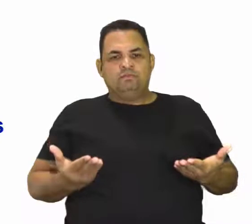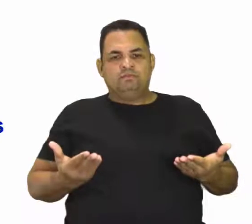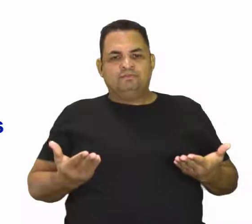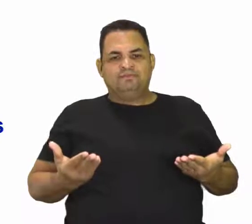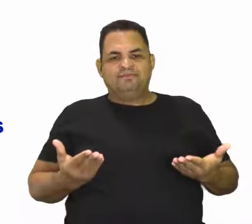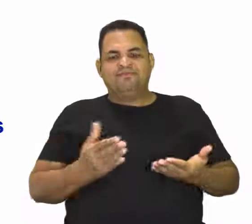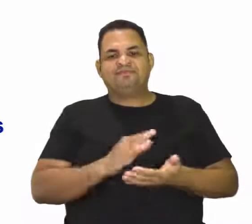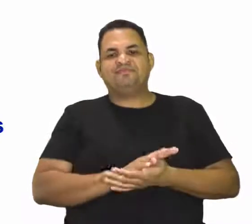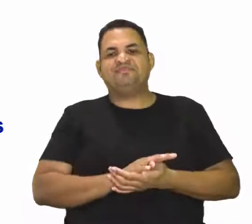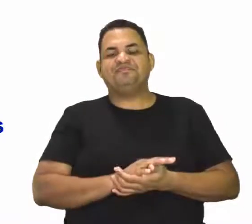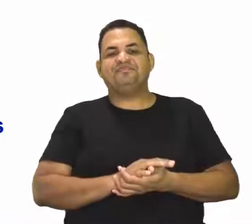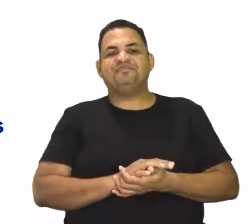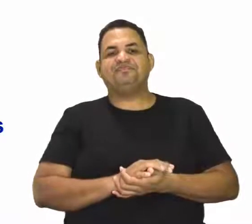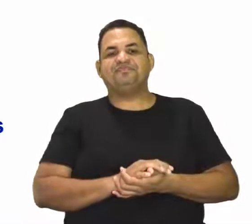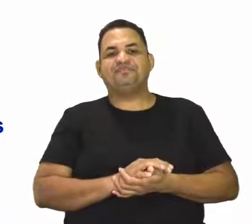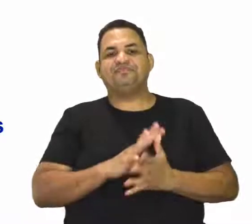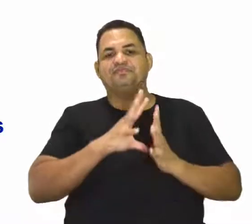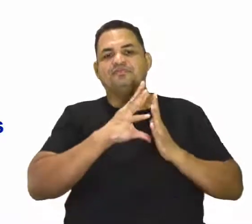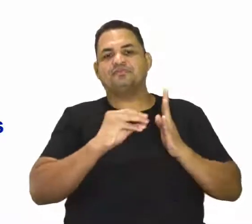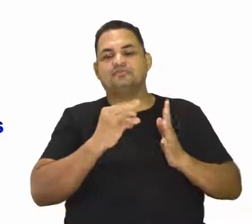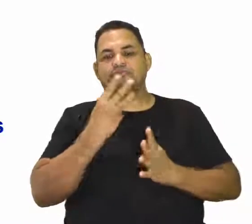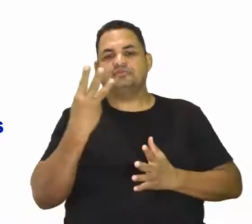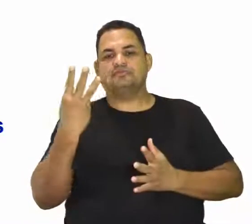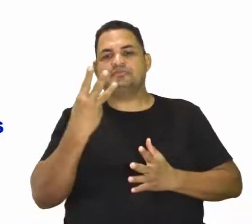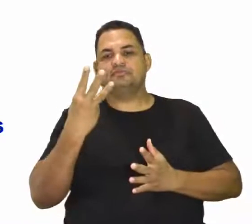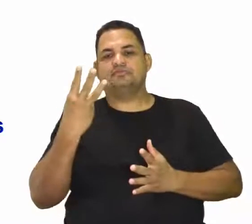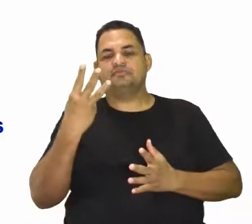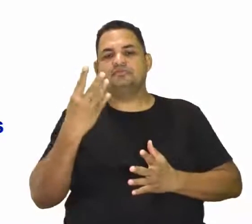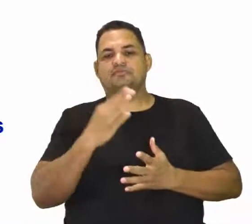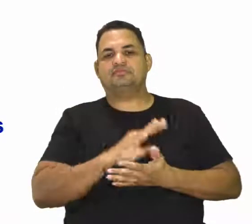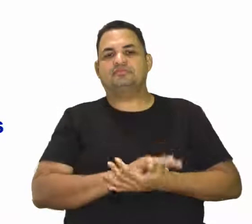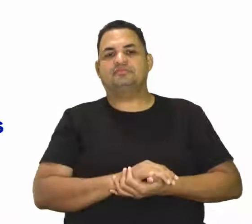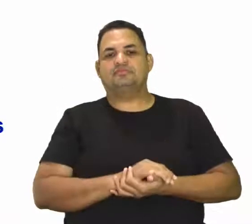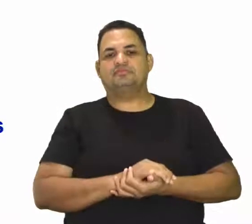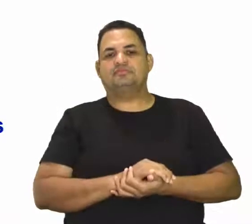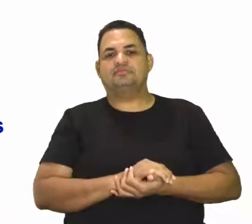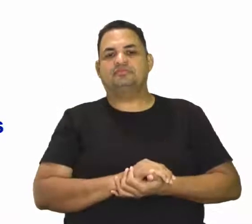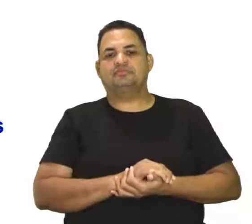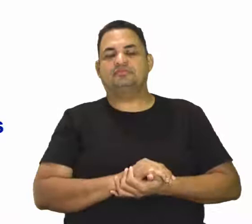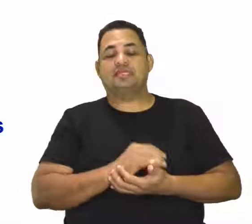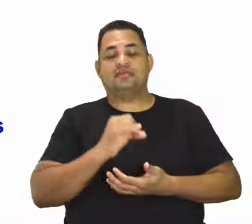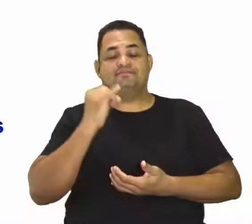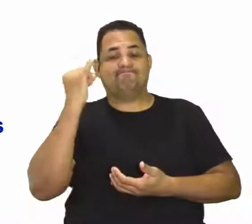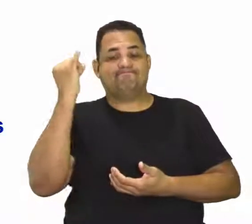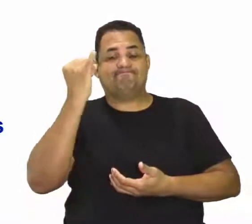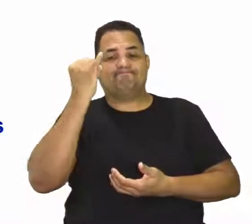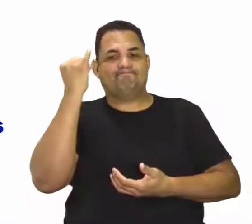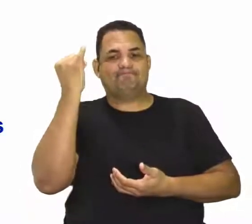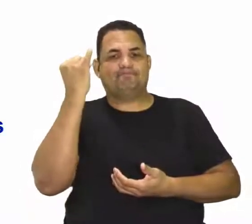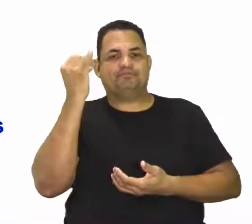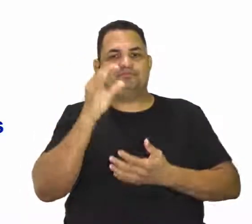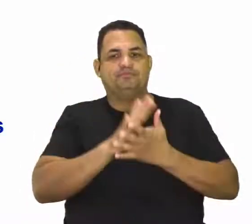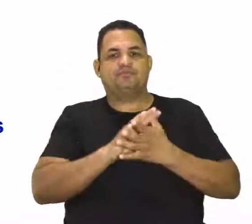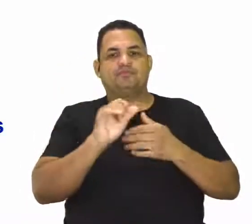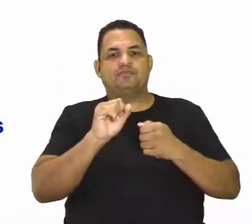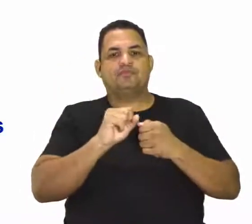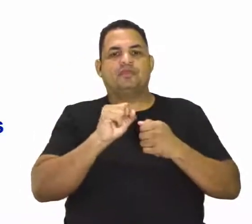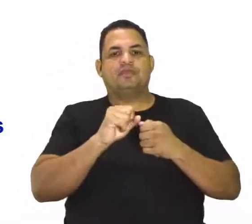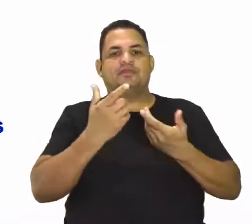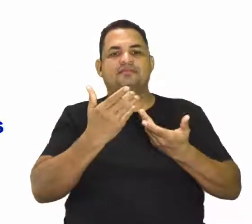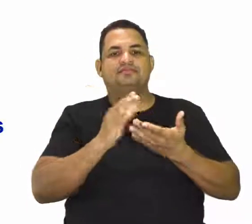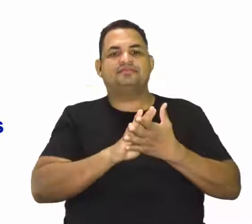professor? Que para esses 3 modelos é imprescindível realizarmos